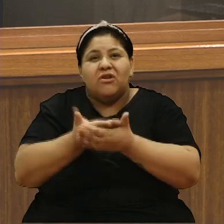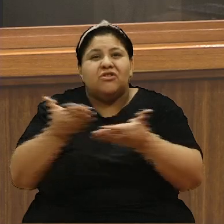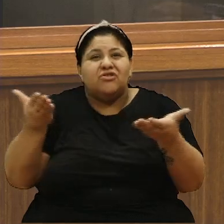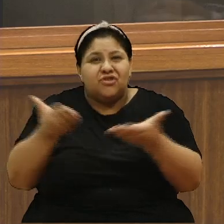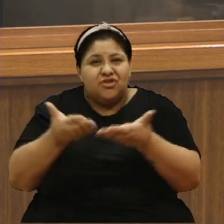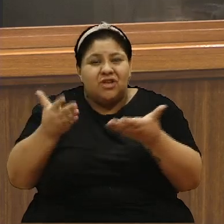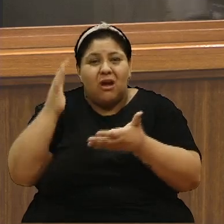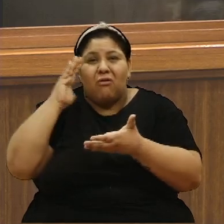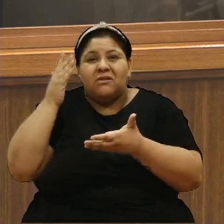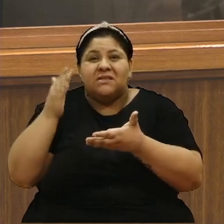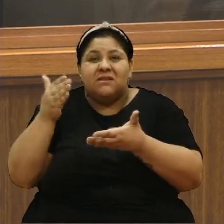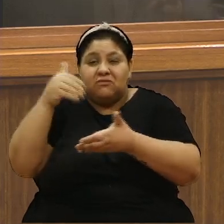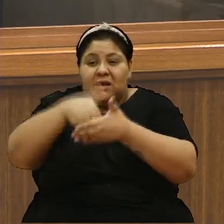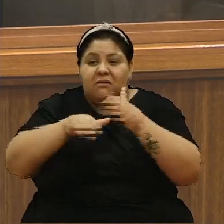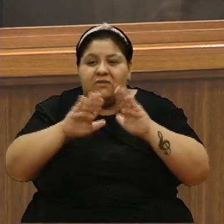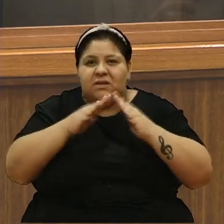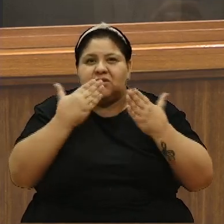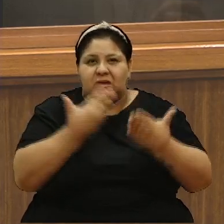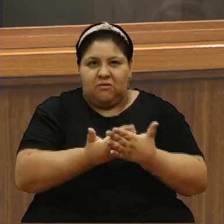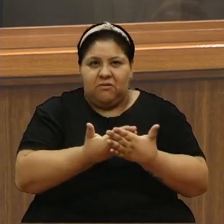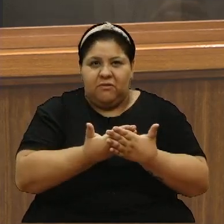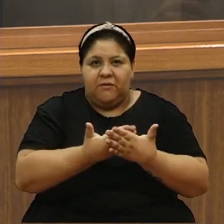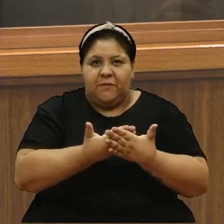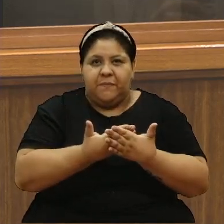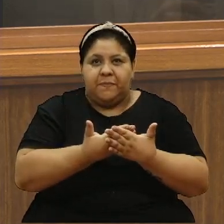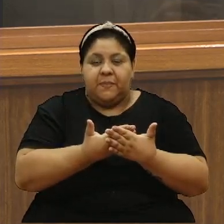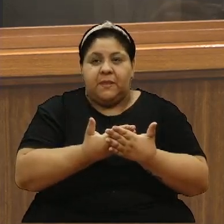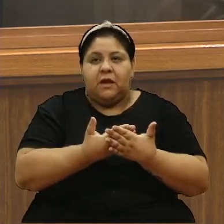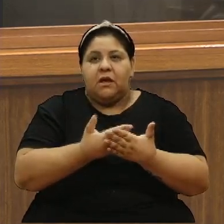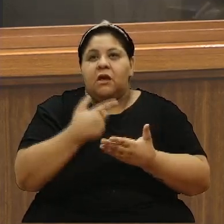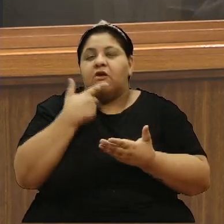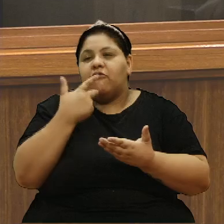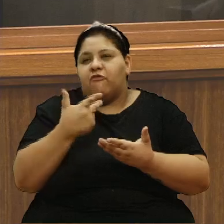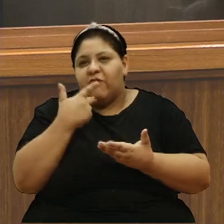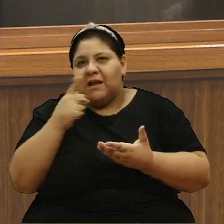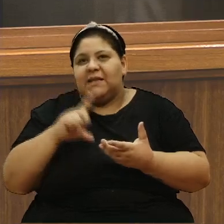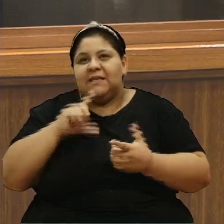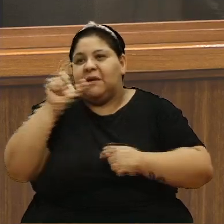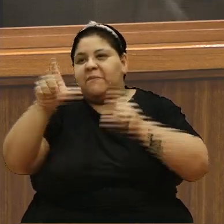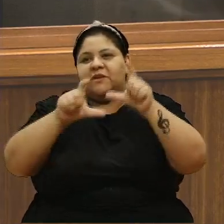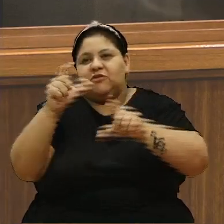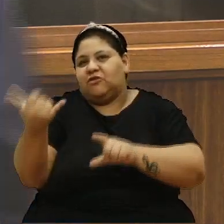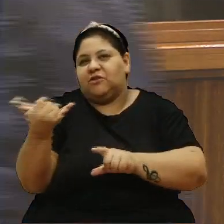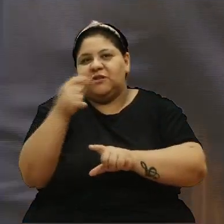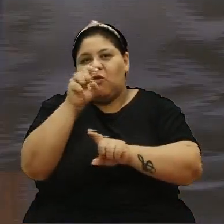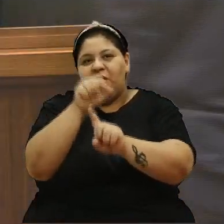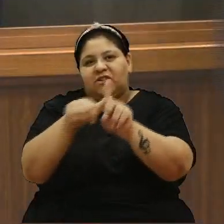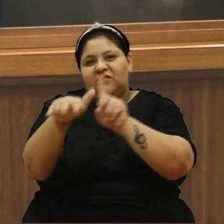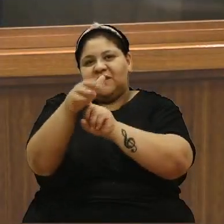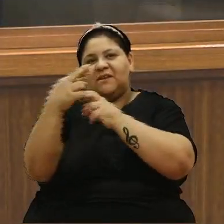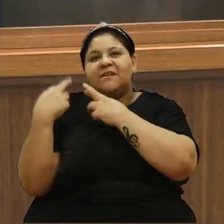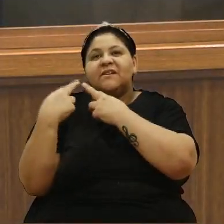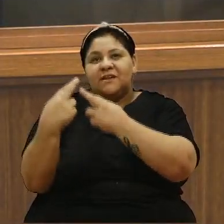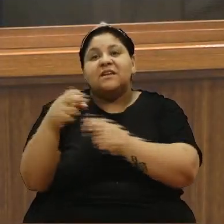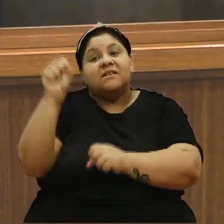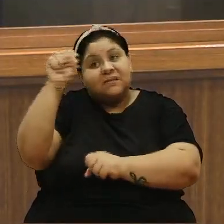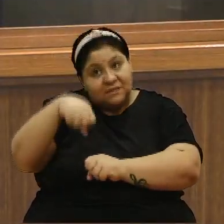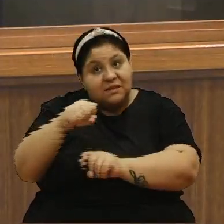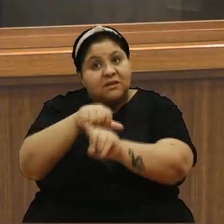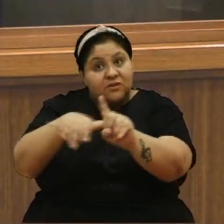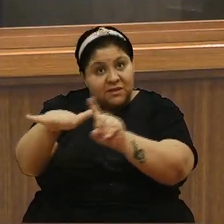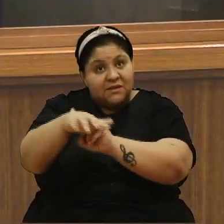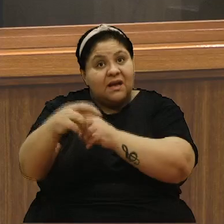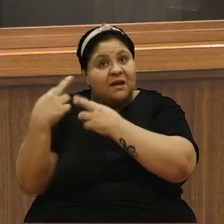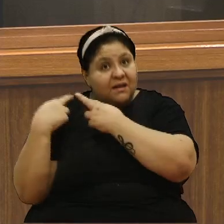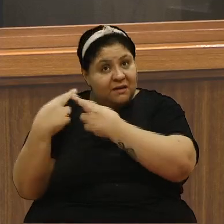presidente. escola. Então, quando eu digo, e tem gente que diz assim, não é a sociedade responsável, é a sociedade sim, porque